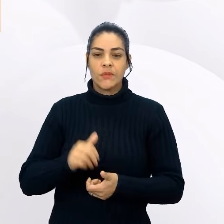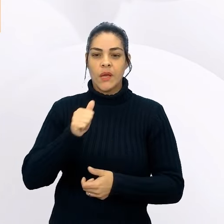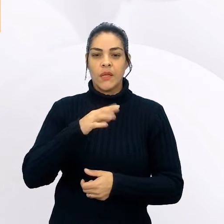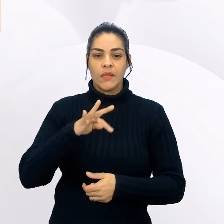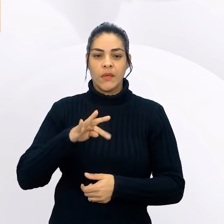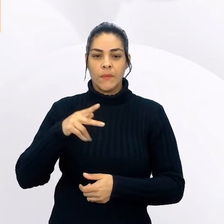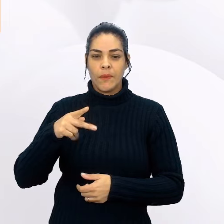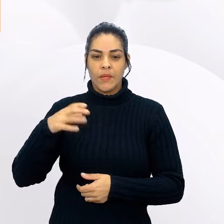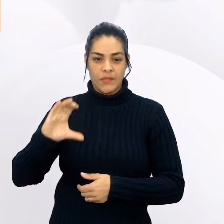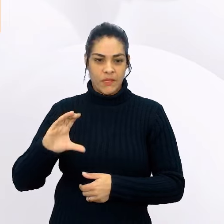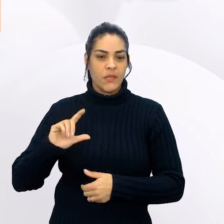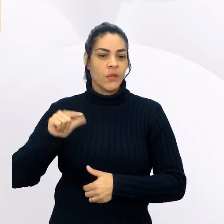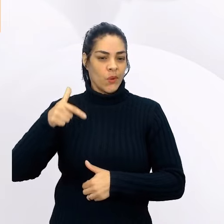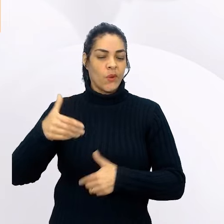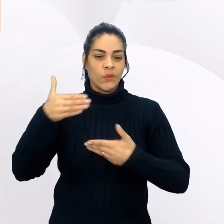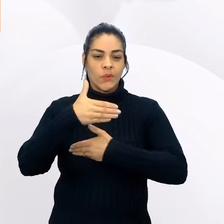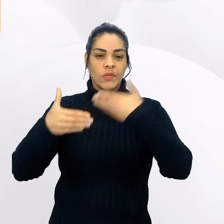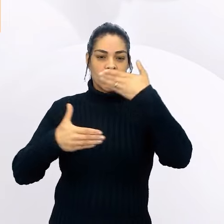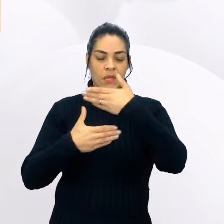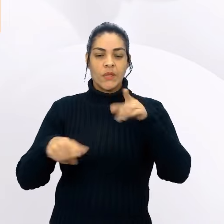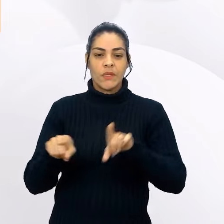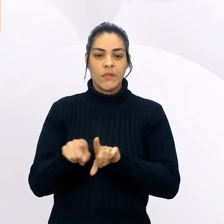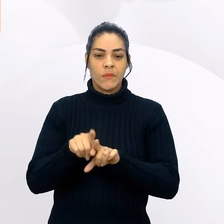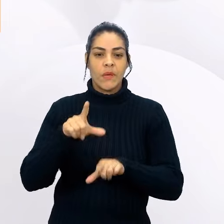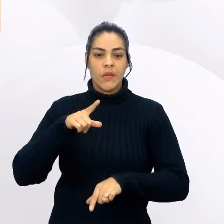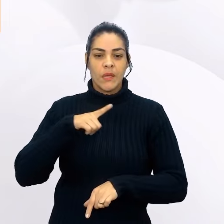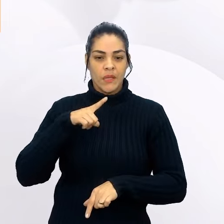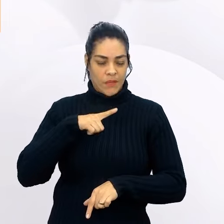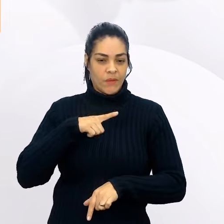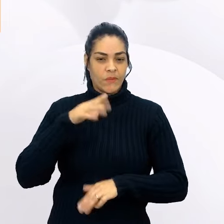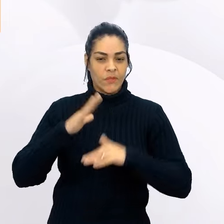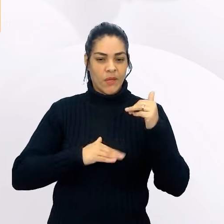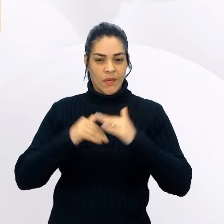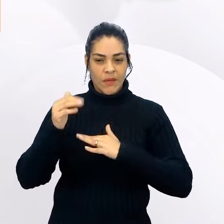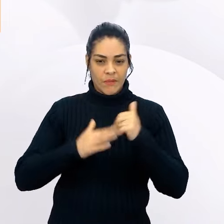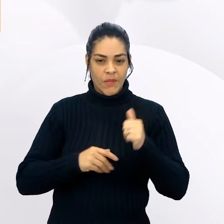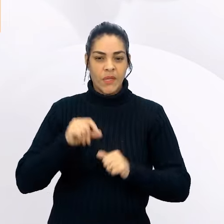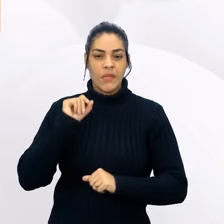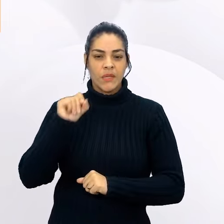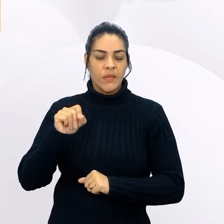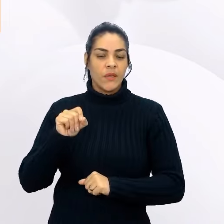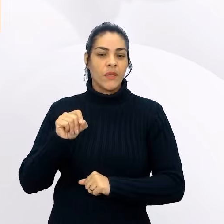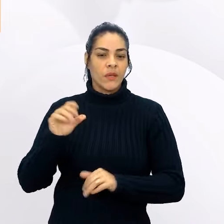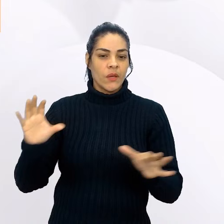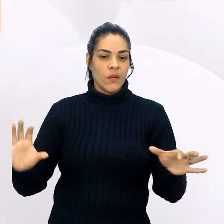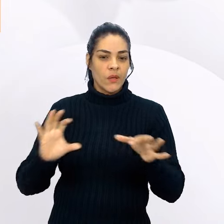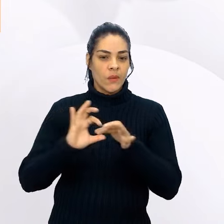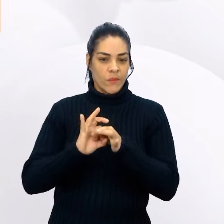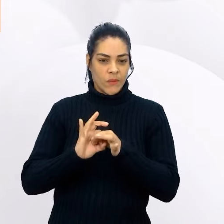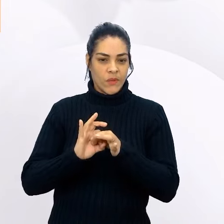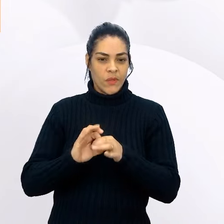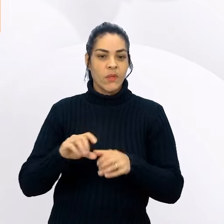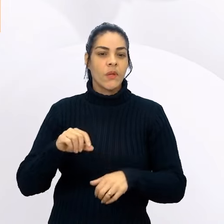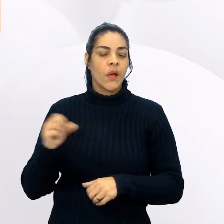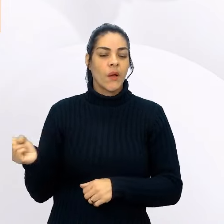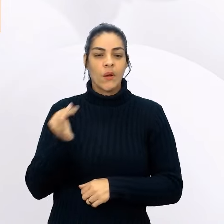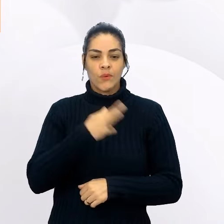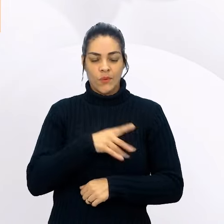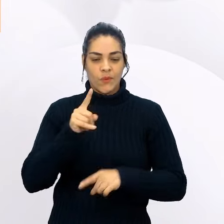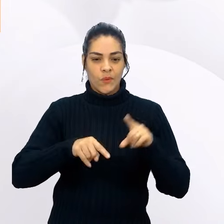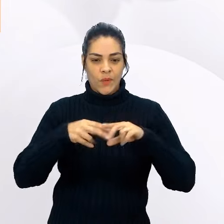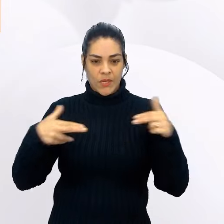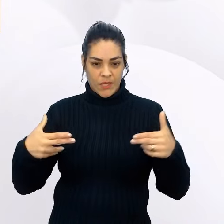ATPCs. No outro slide seguinte, então temos aí a habilidade que é vinculada à aula do material digital,